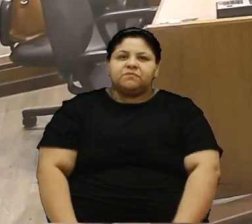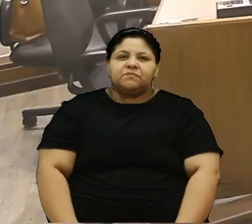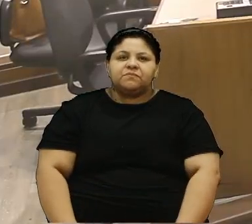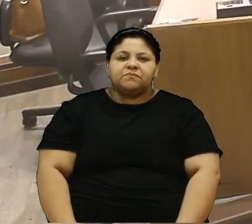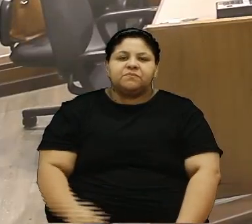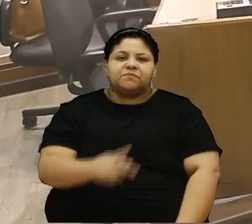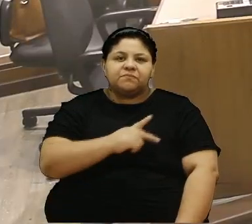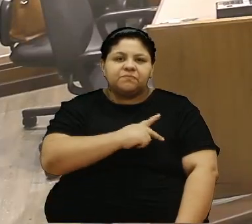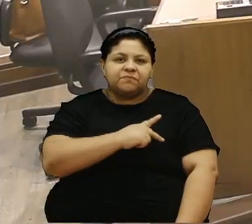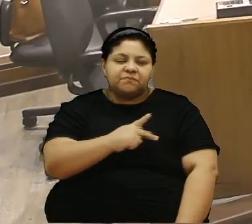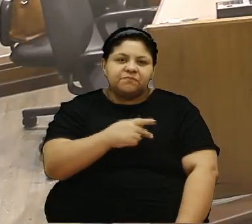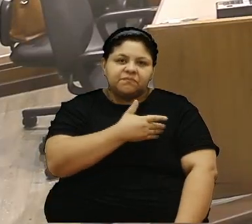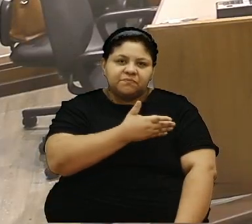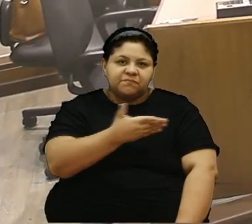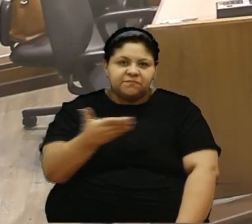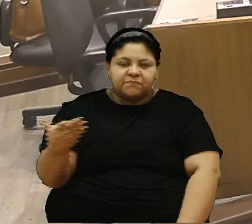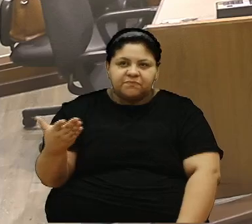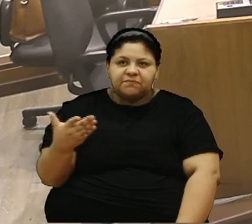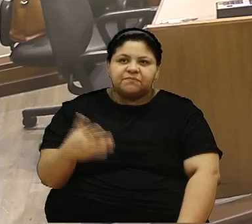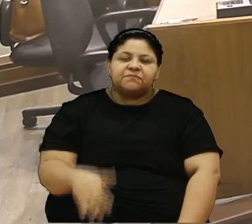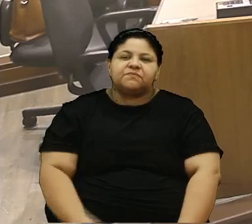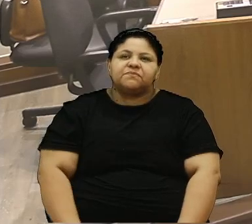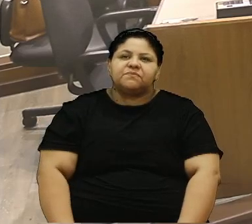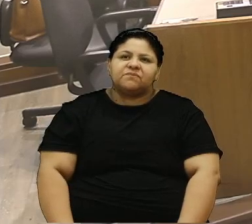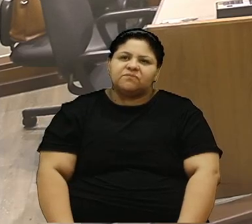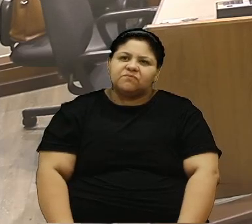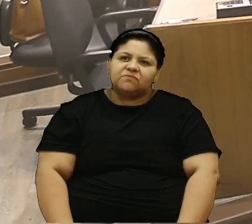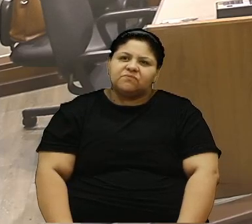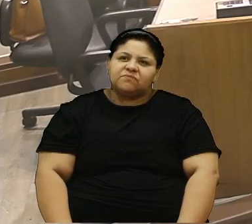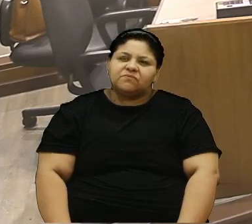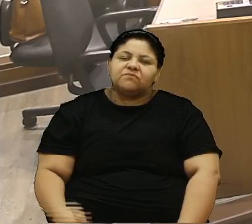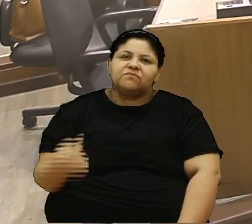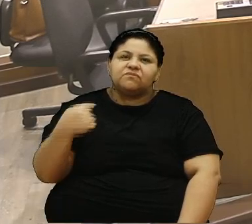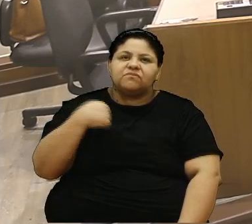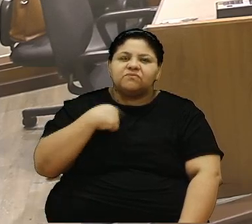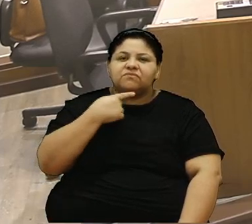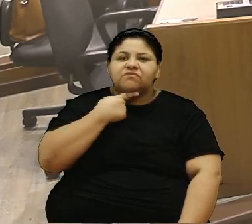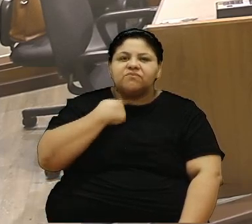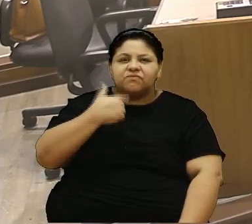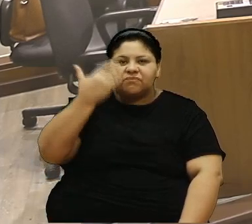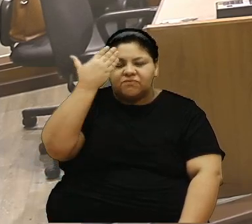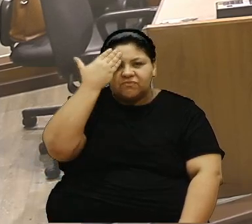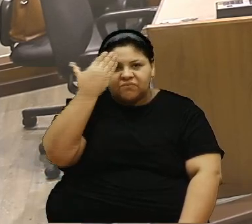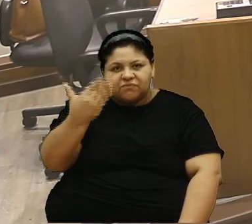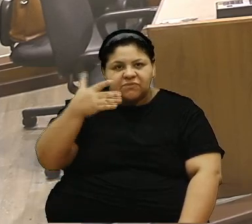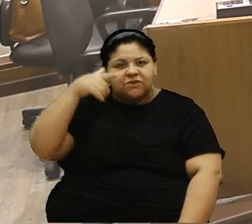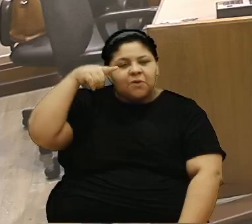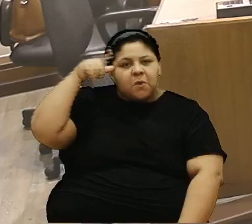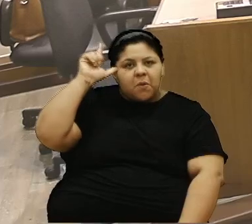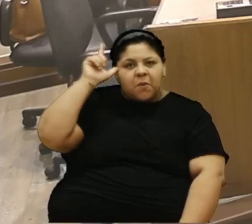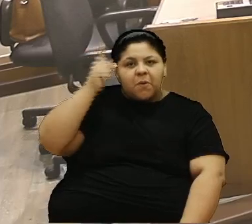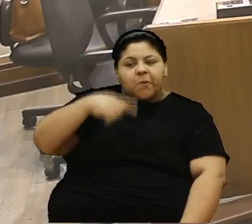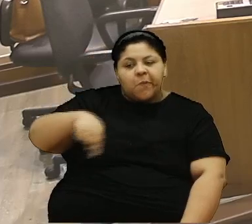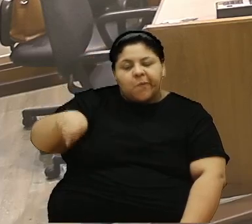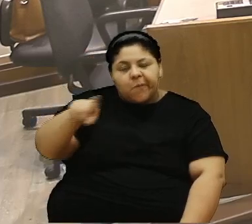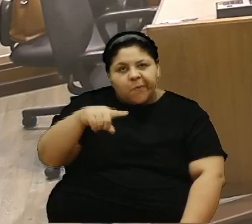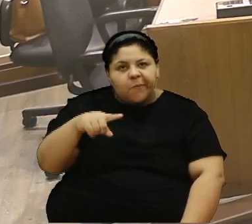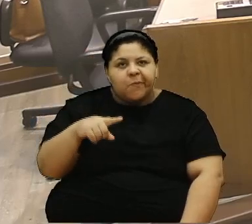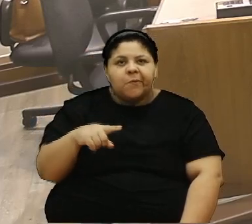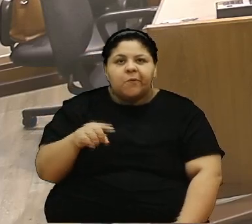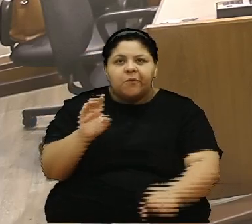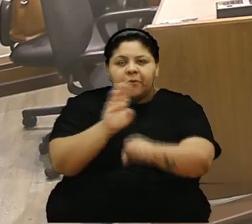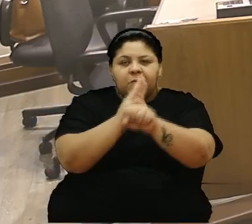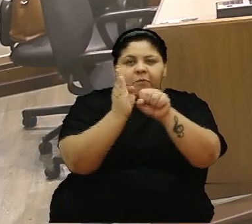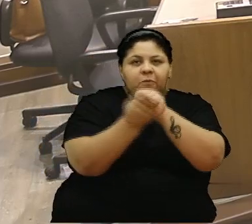Senhor presidente, nobres colegas aqui presentes, eu gostaria de agradecer. No dia de ontem, nós recebemos lá no bairro